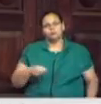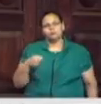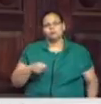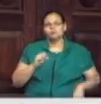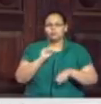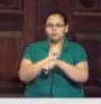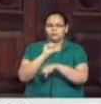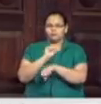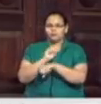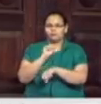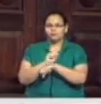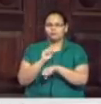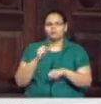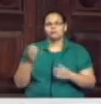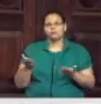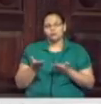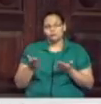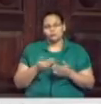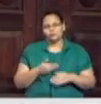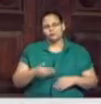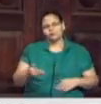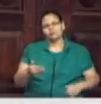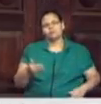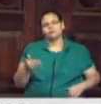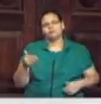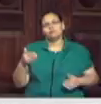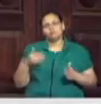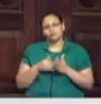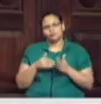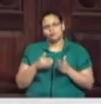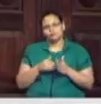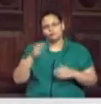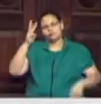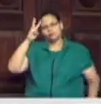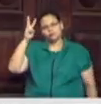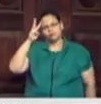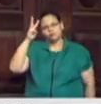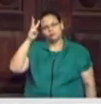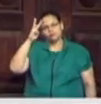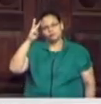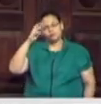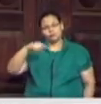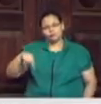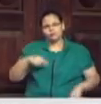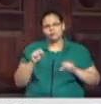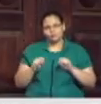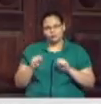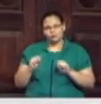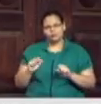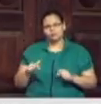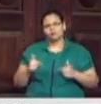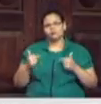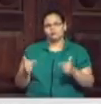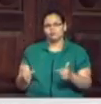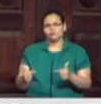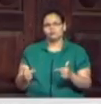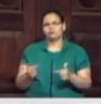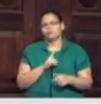esperar agora o desfecho até praticamente terça-feira, para que a gente possa ter avanços e